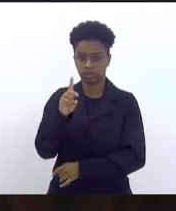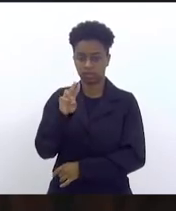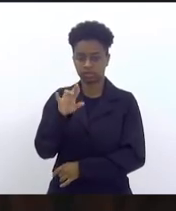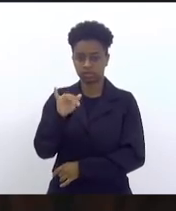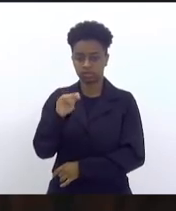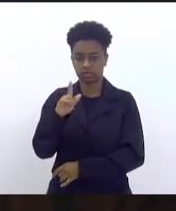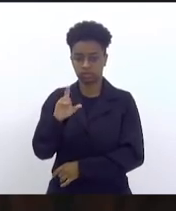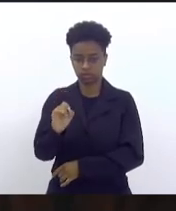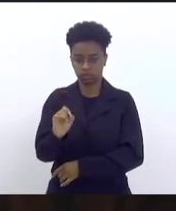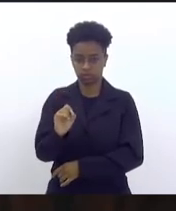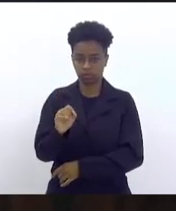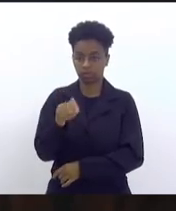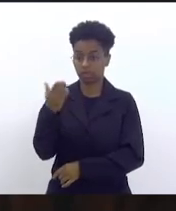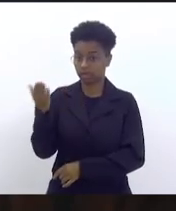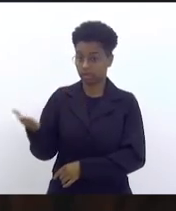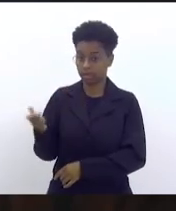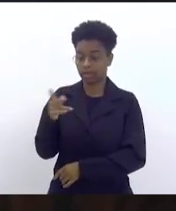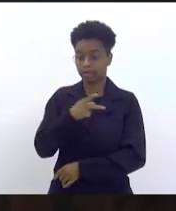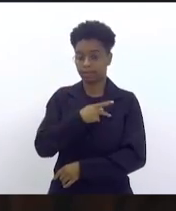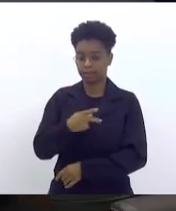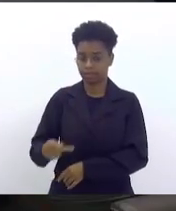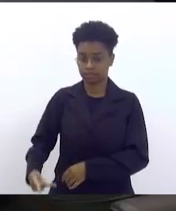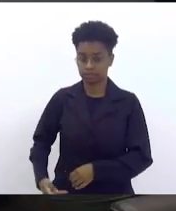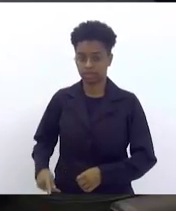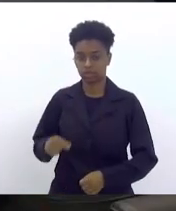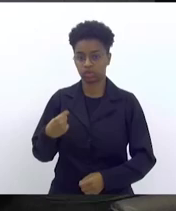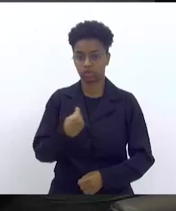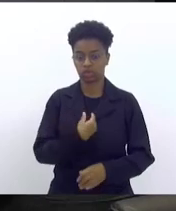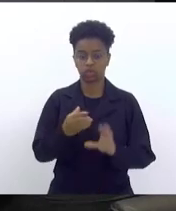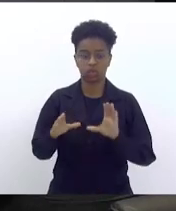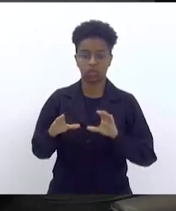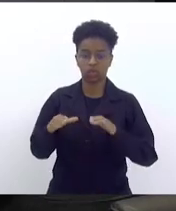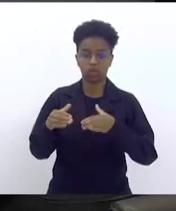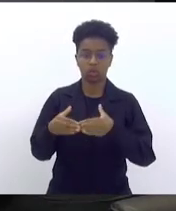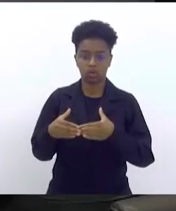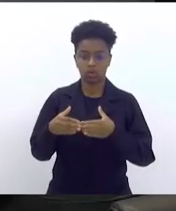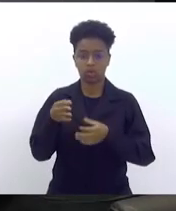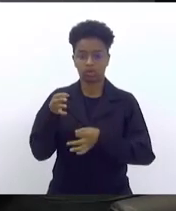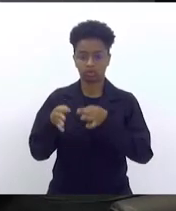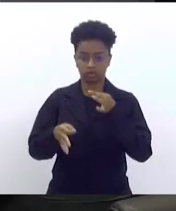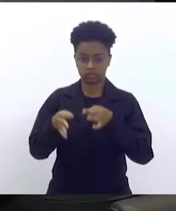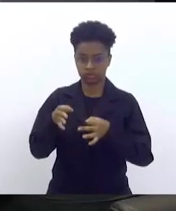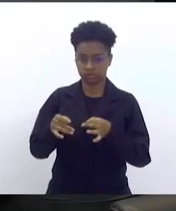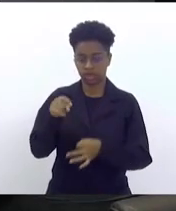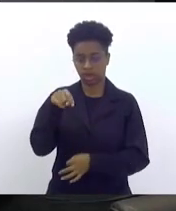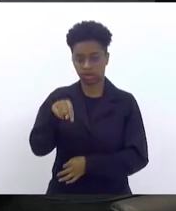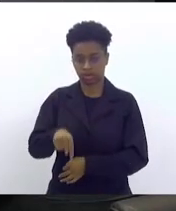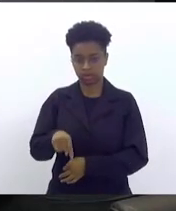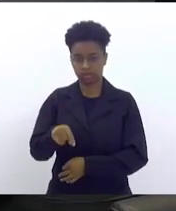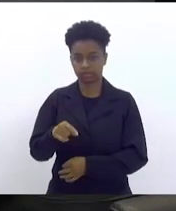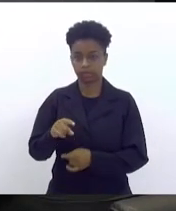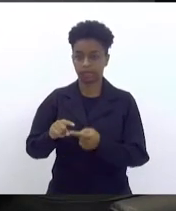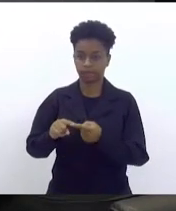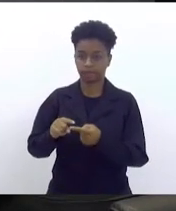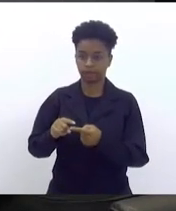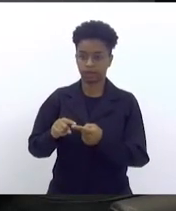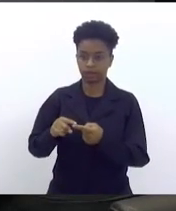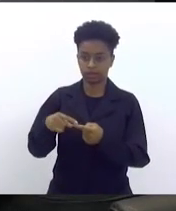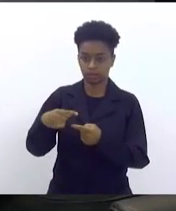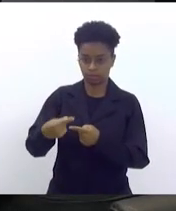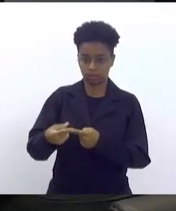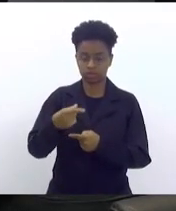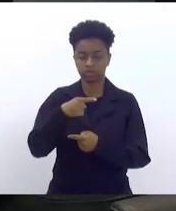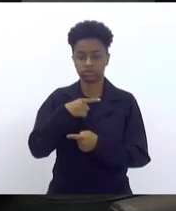Deputado Rodrigo Amorim ele é presidente da nossa comissão Constituição e justiça da casa logo mais tem a